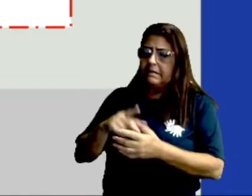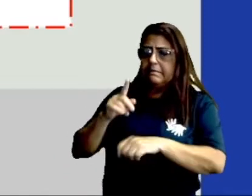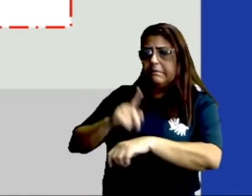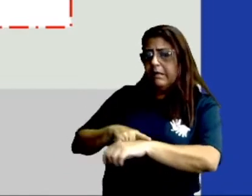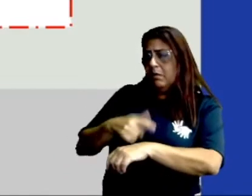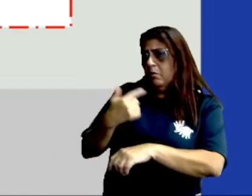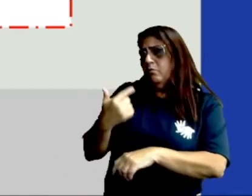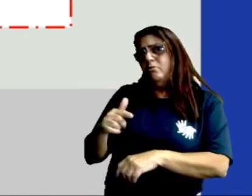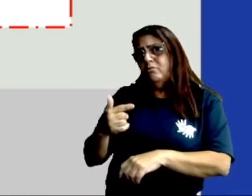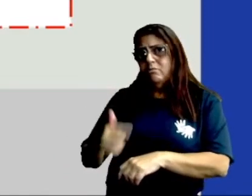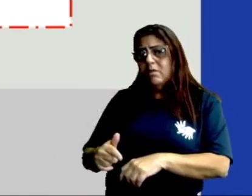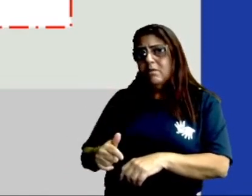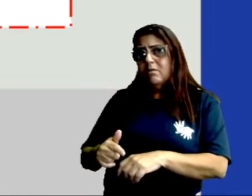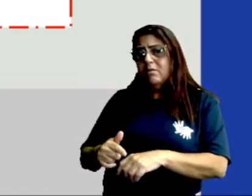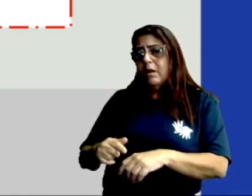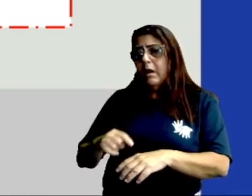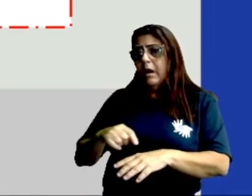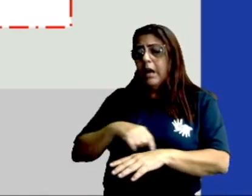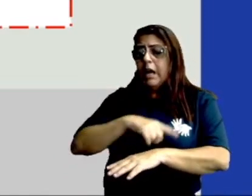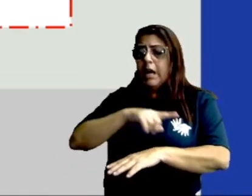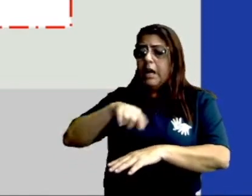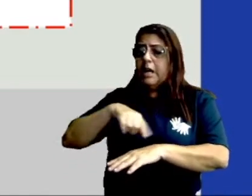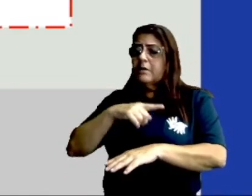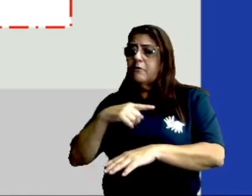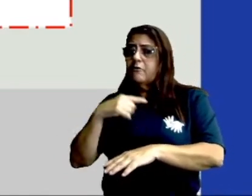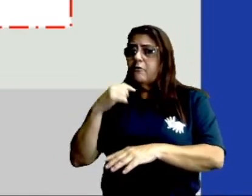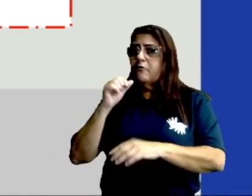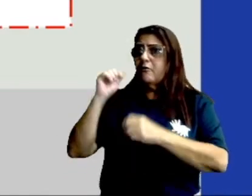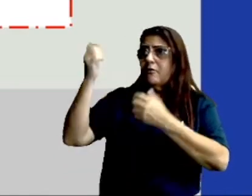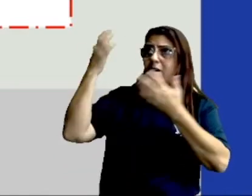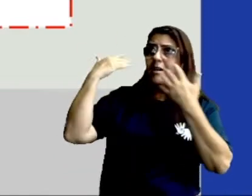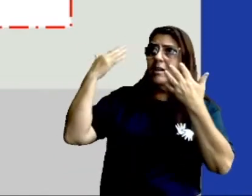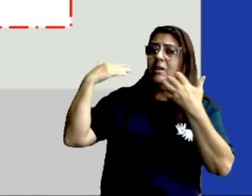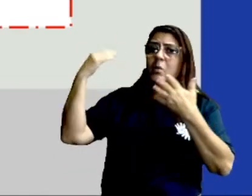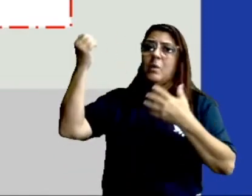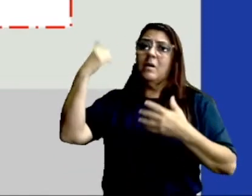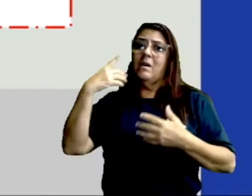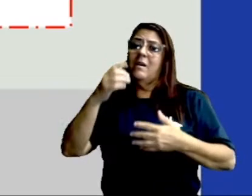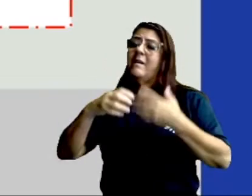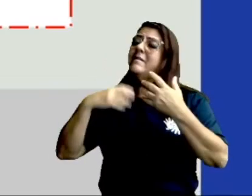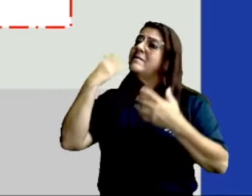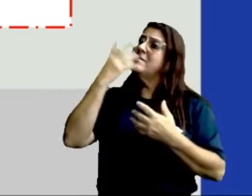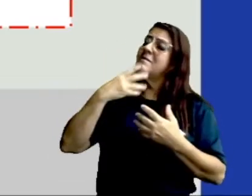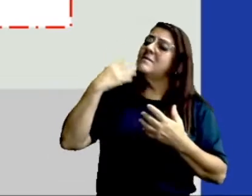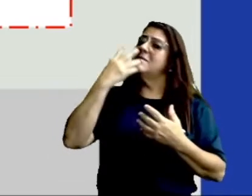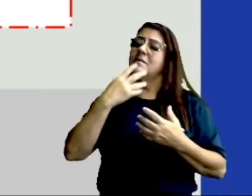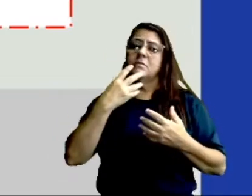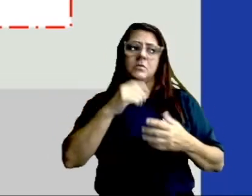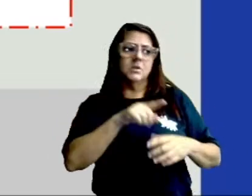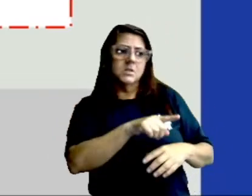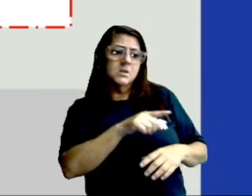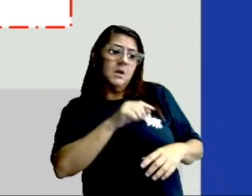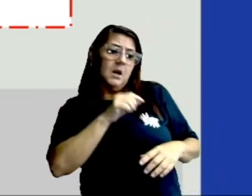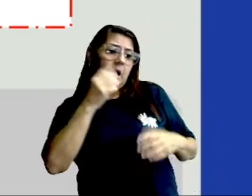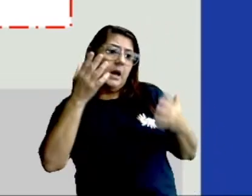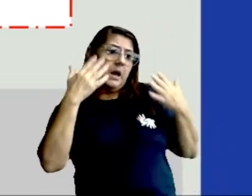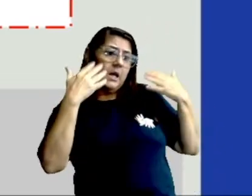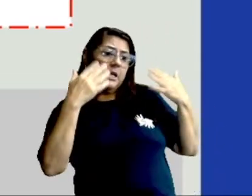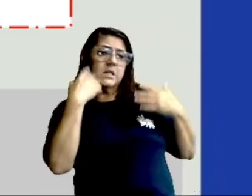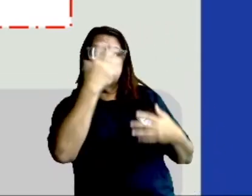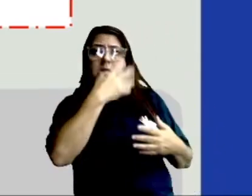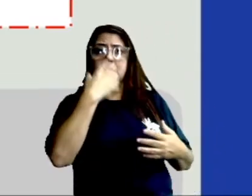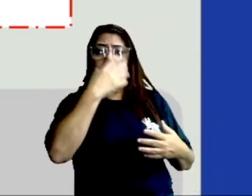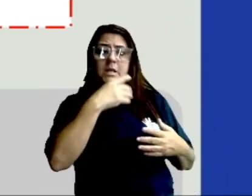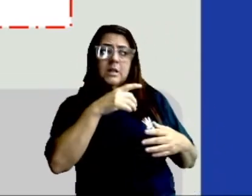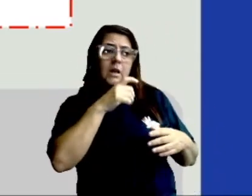respondeu a cigarra. Passei o verão cantando. Bom, se você passou o verão cantando, que tal